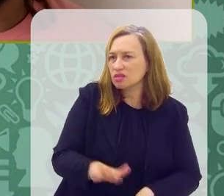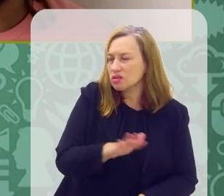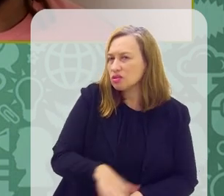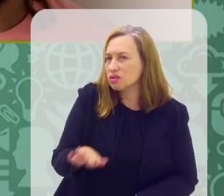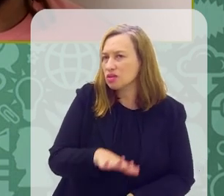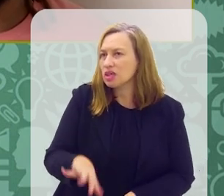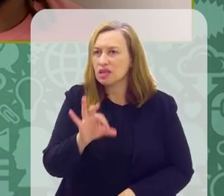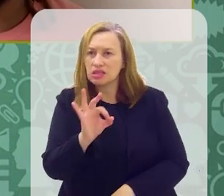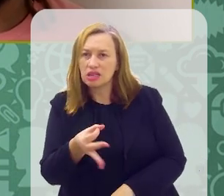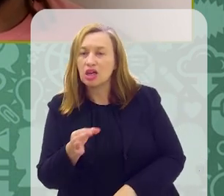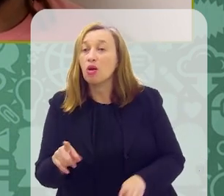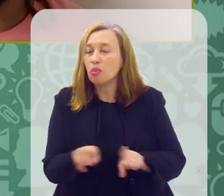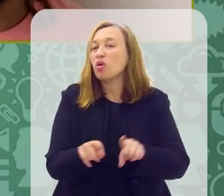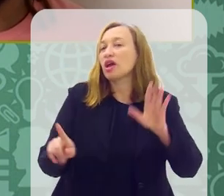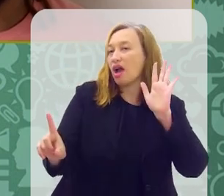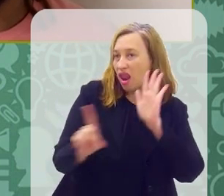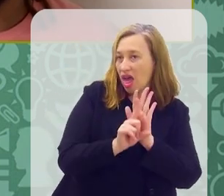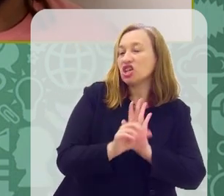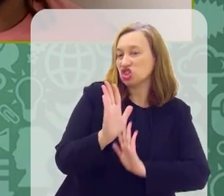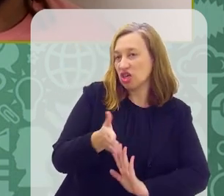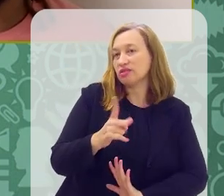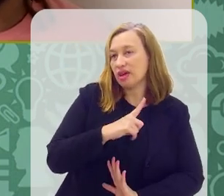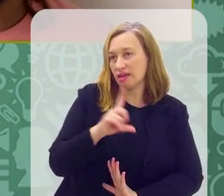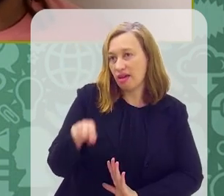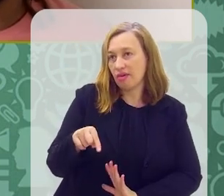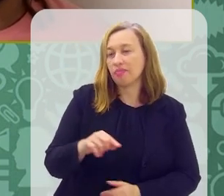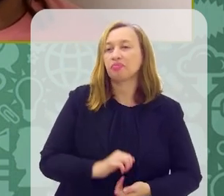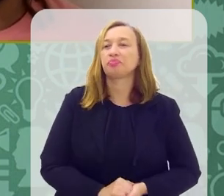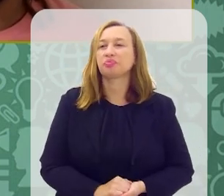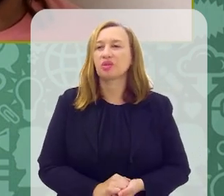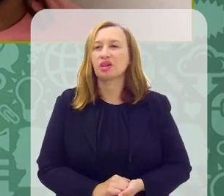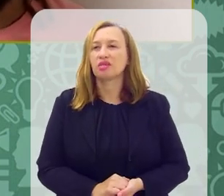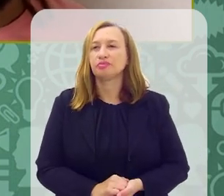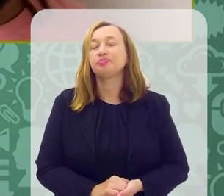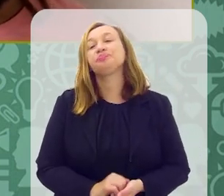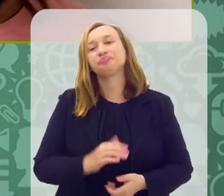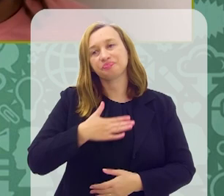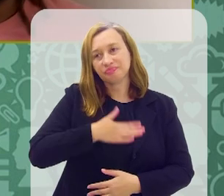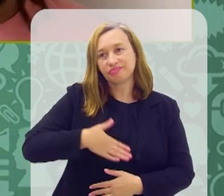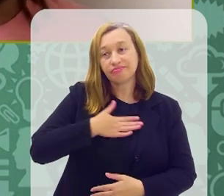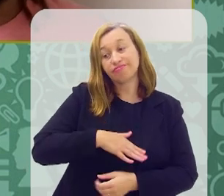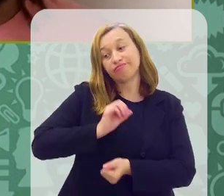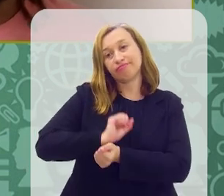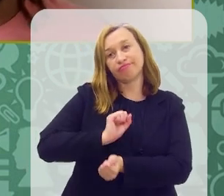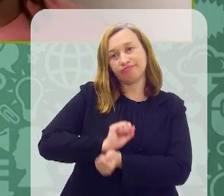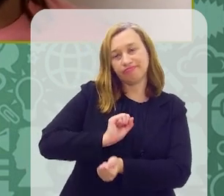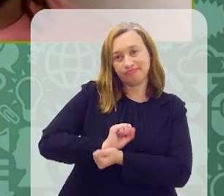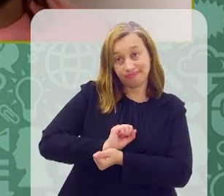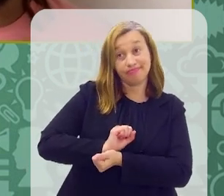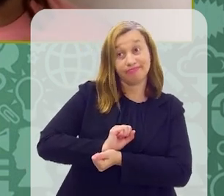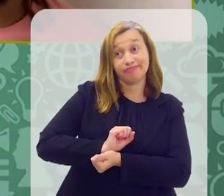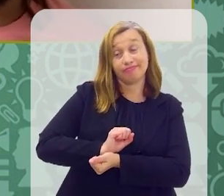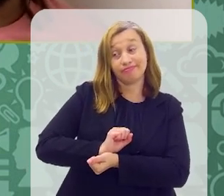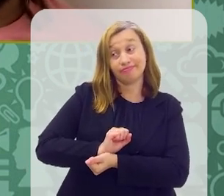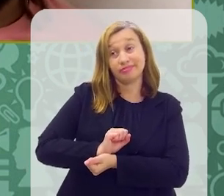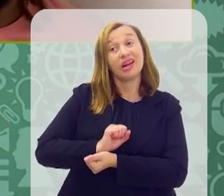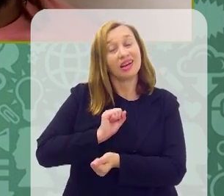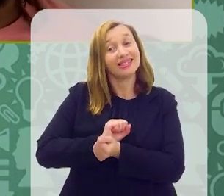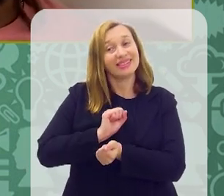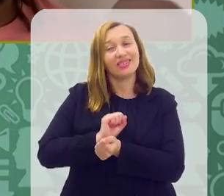do país, assim, definitivamente? Porque as leis já existem, né? Não, gostaria, estou aguardando,